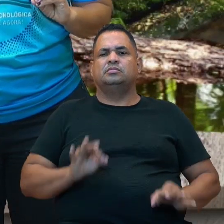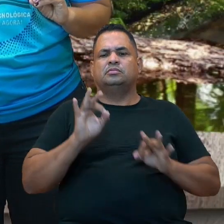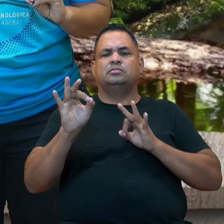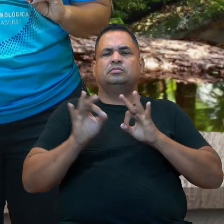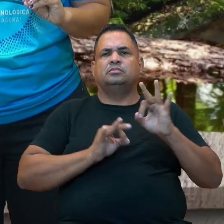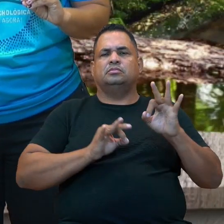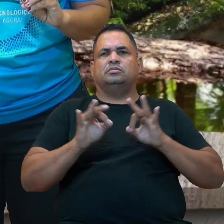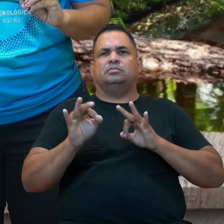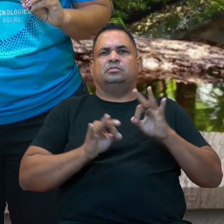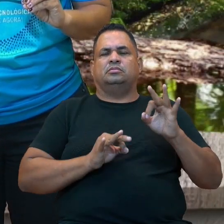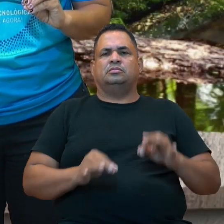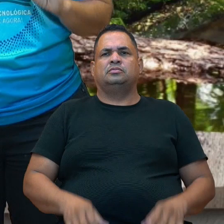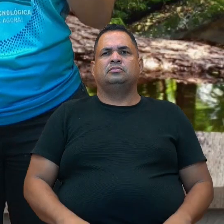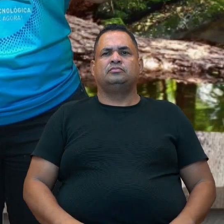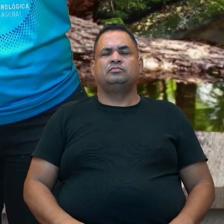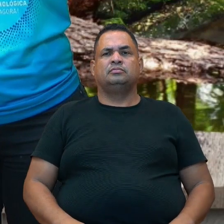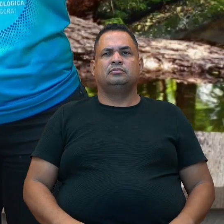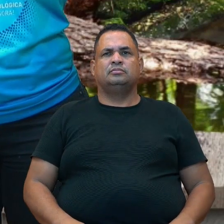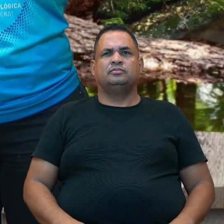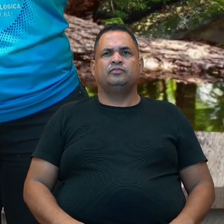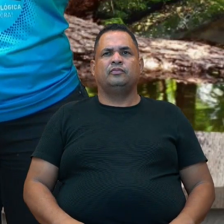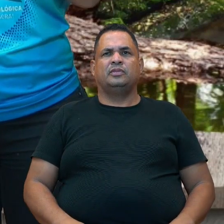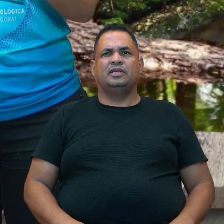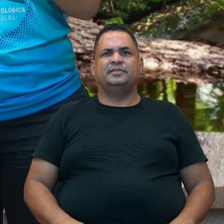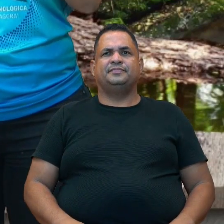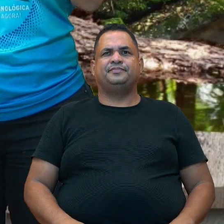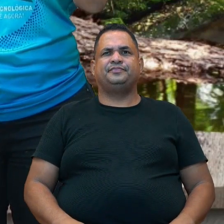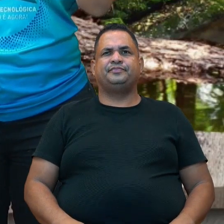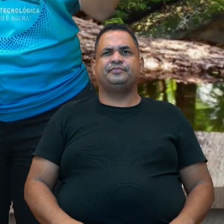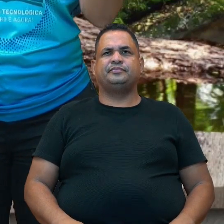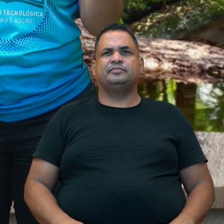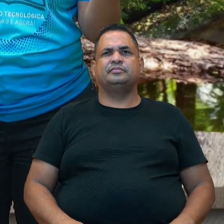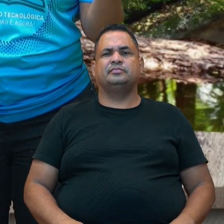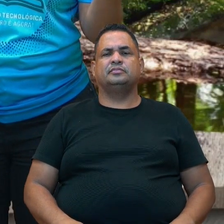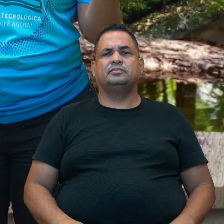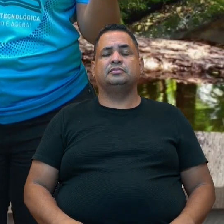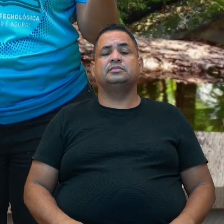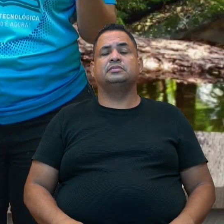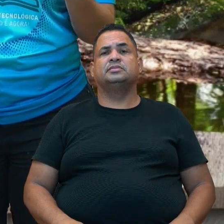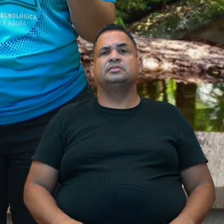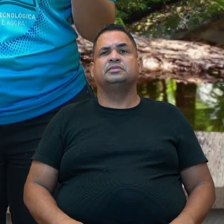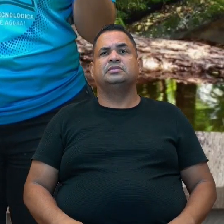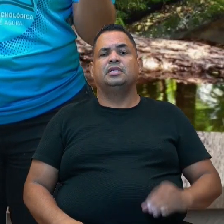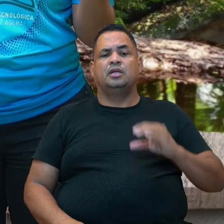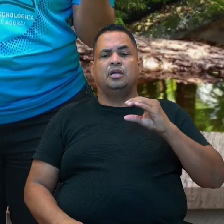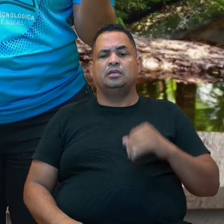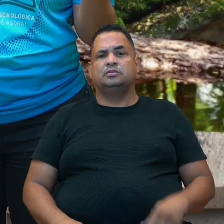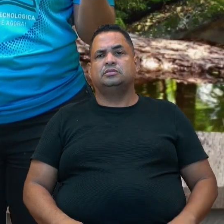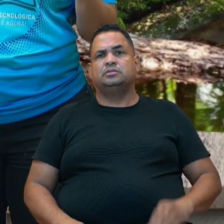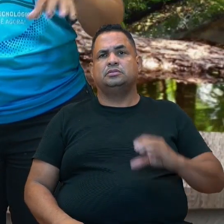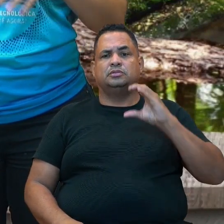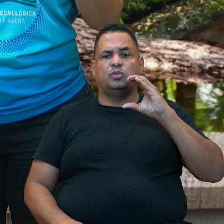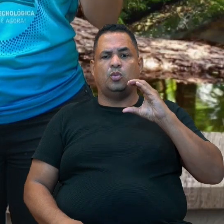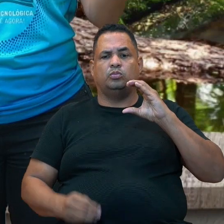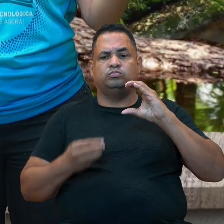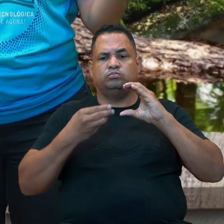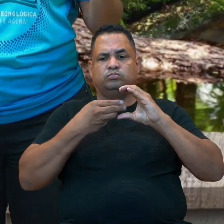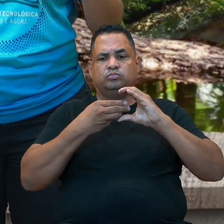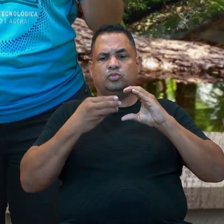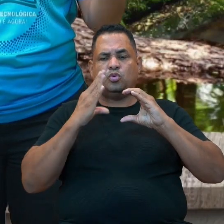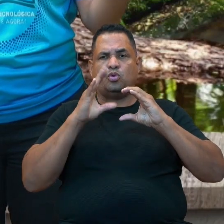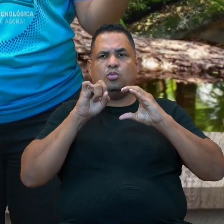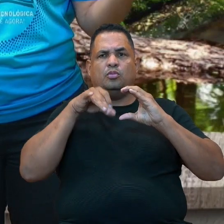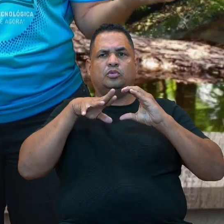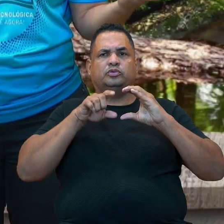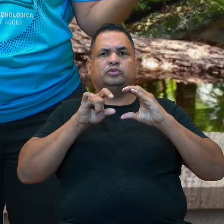DNA, tá? E os cromossomos é a quantidade. Cada espécie tem um